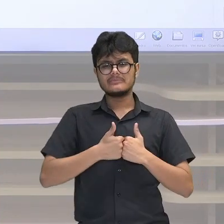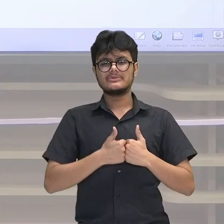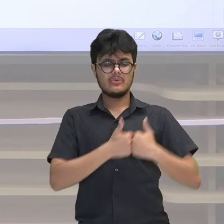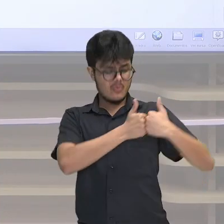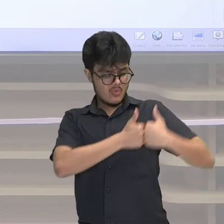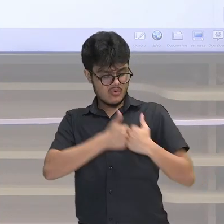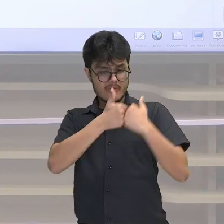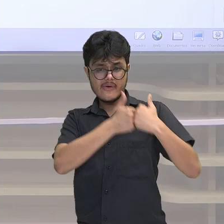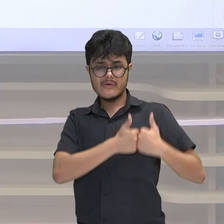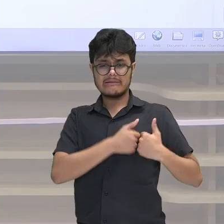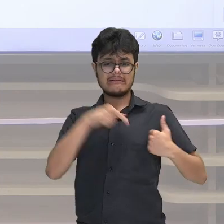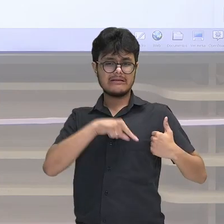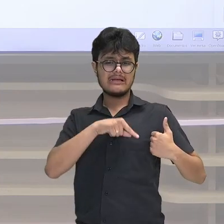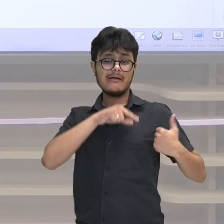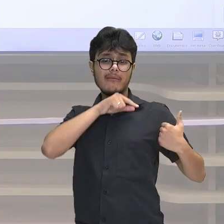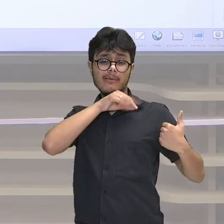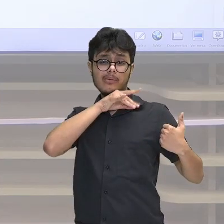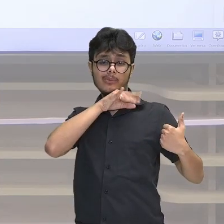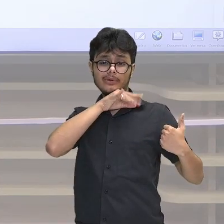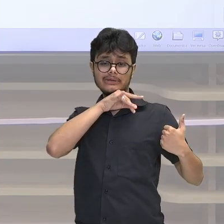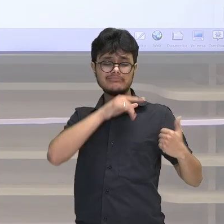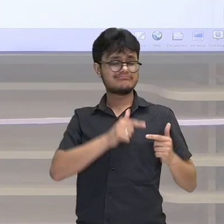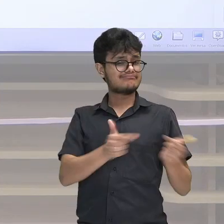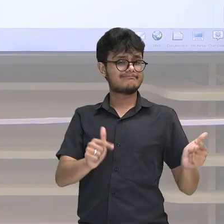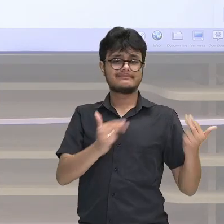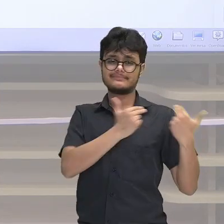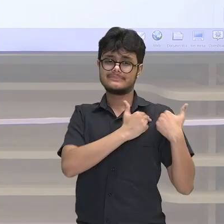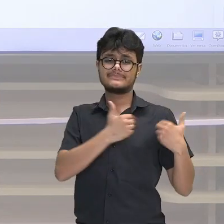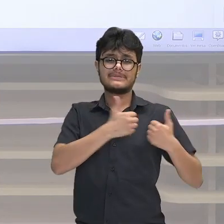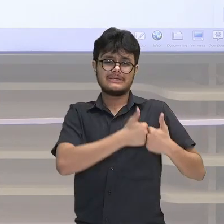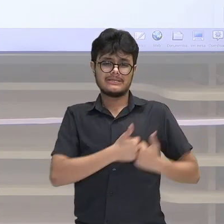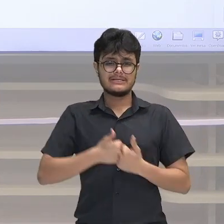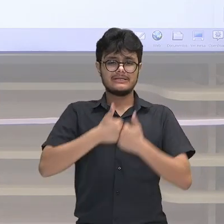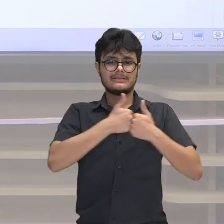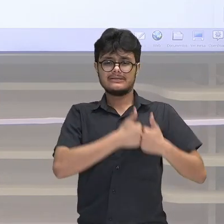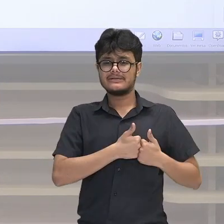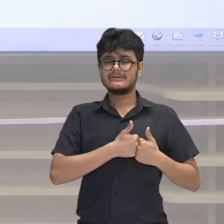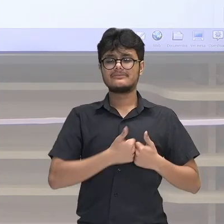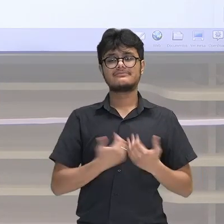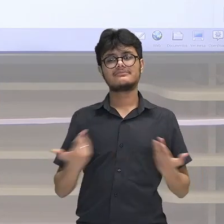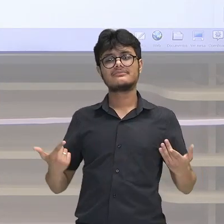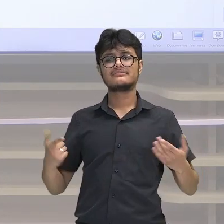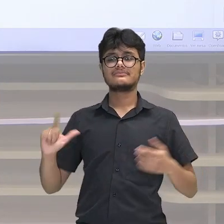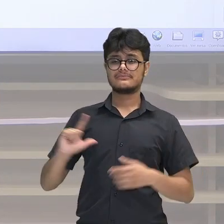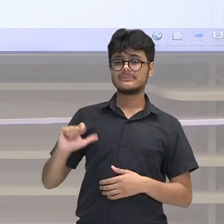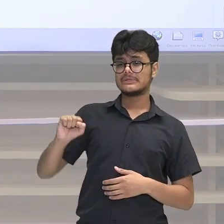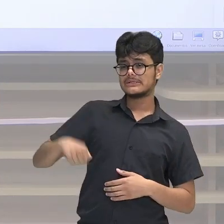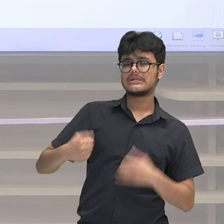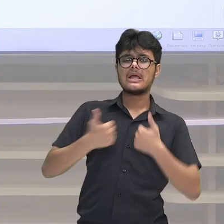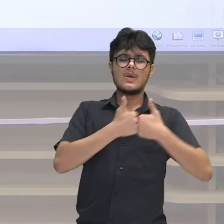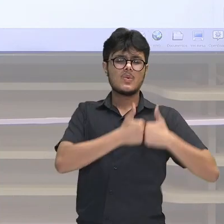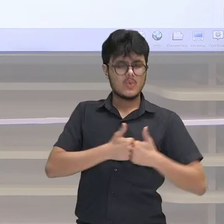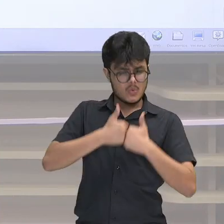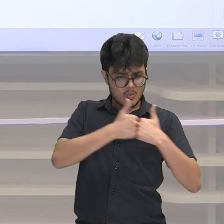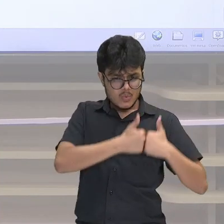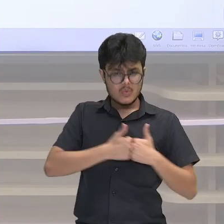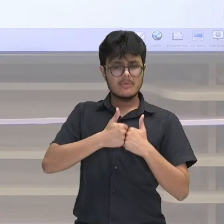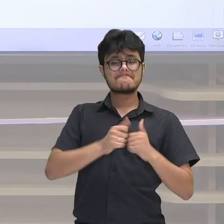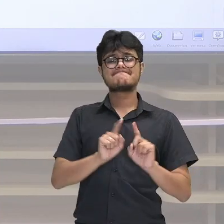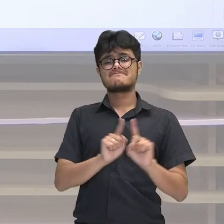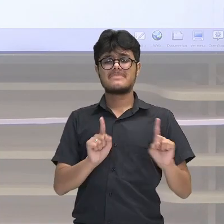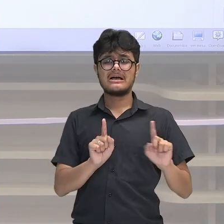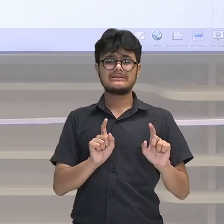ele acaba não cumprindo aí a sua função, né? Porque nós temos o transporte coletivo, mas que fica